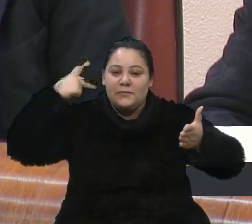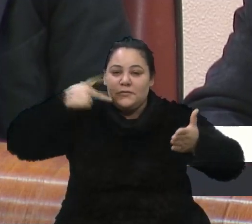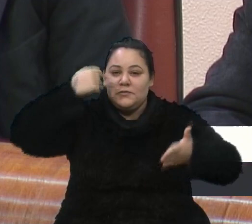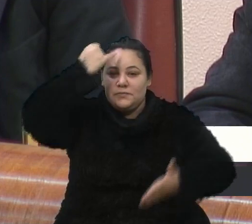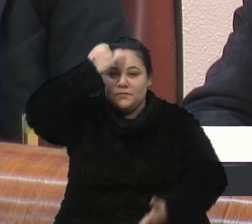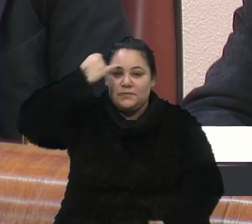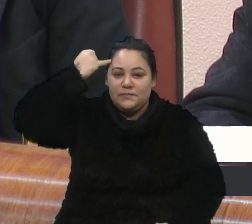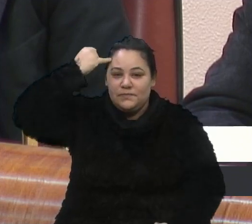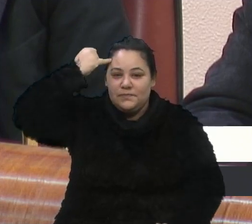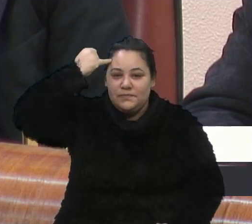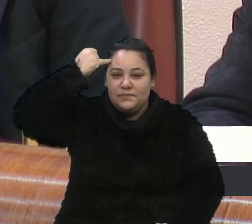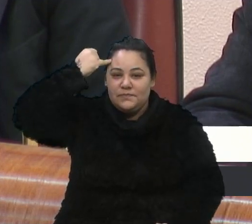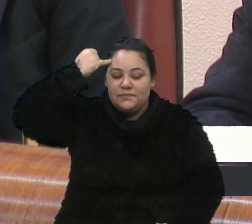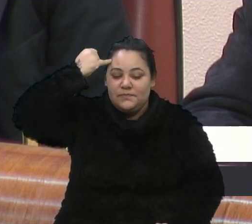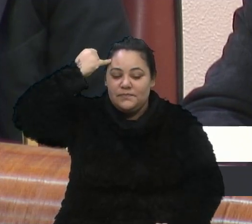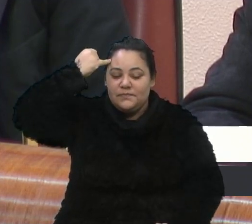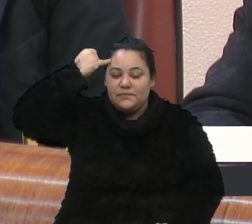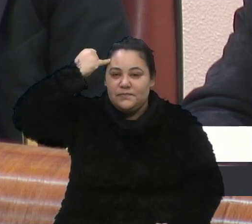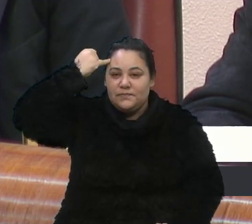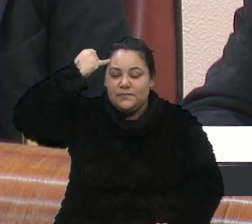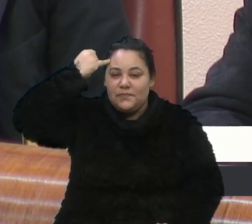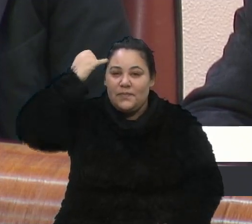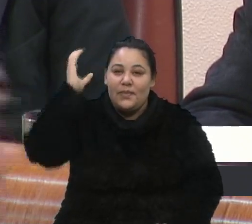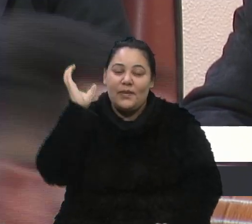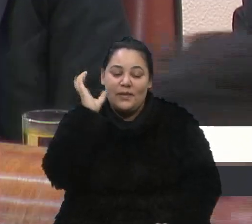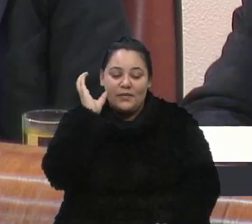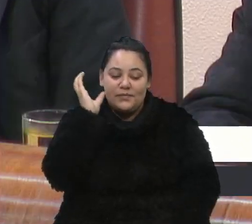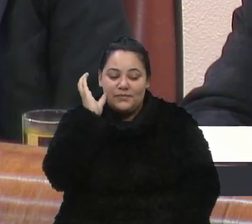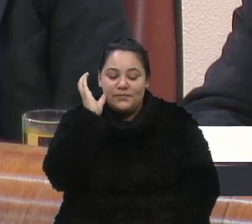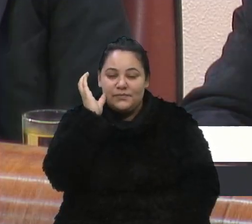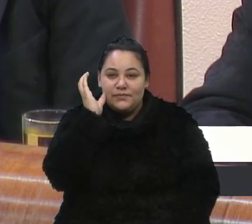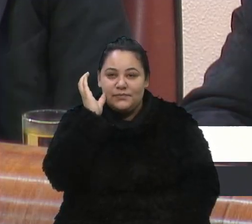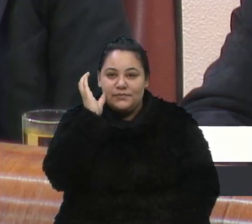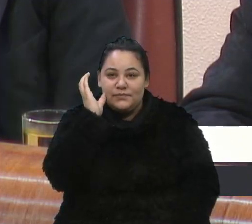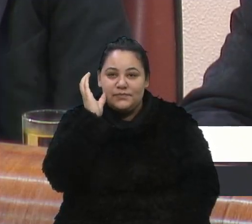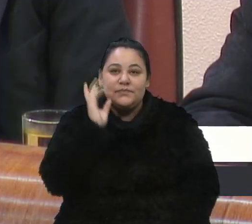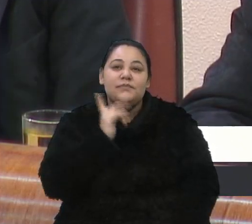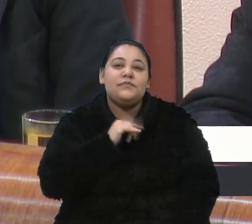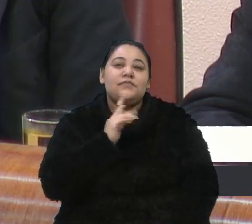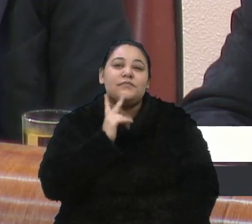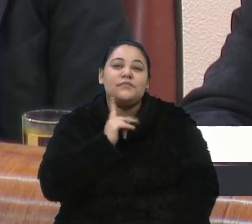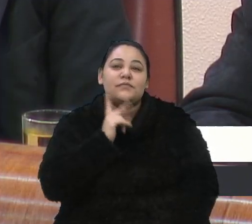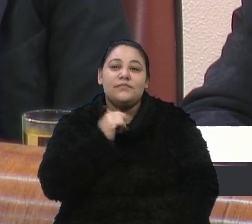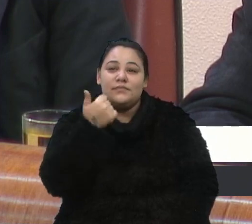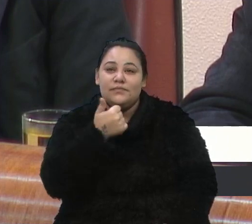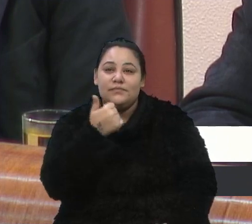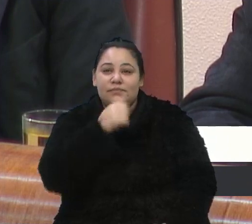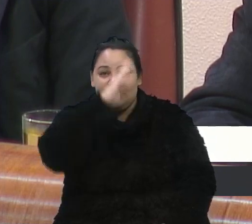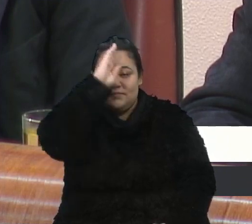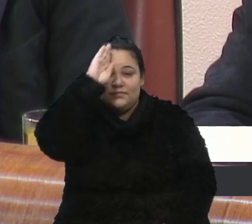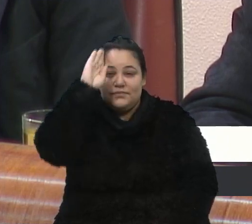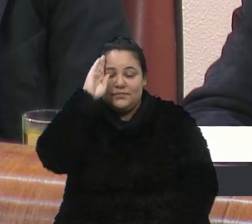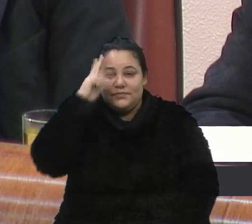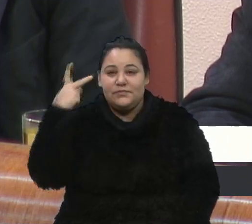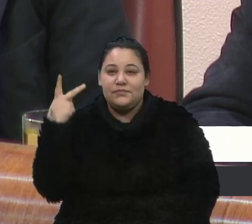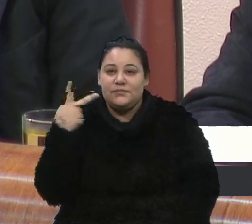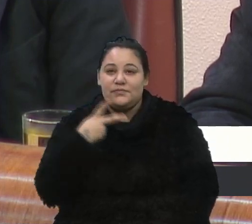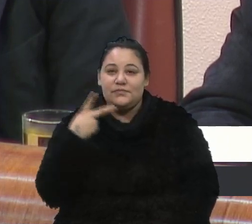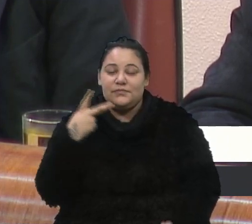D'Ambros, primeiro vice Ulmir Cadore, segundo vice Renato Oliveira, primeiro secretário Adriano Bessan e